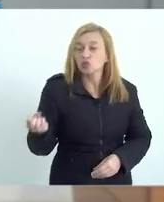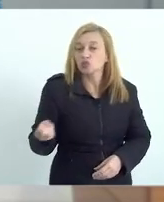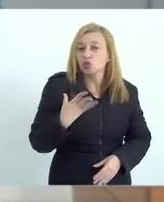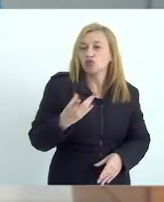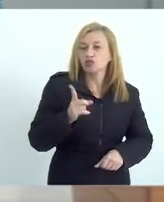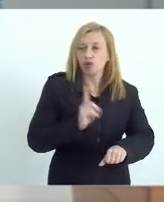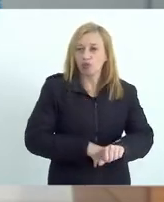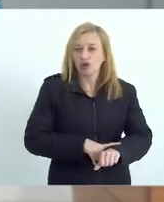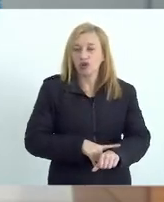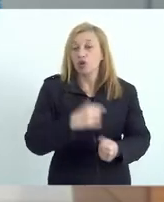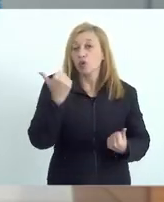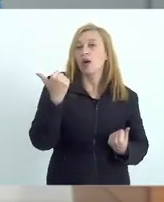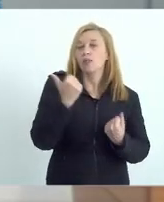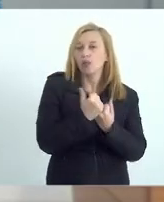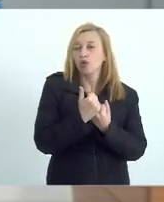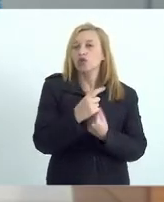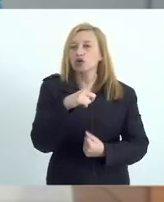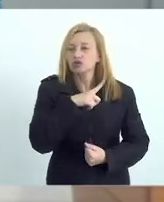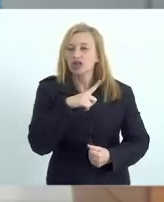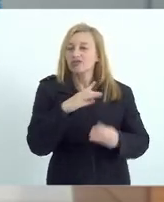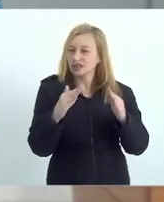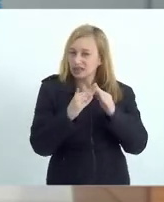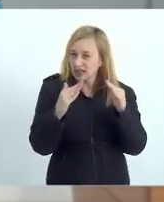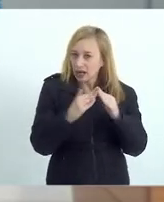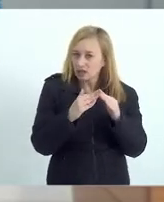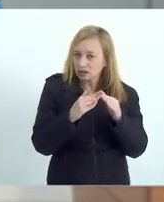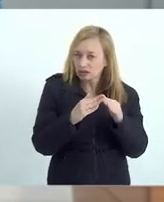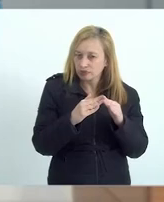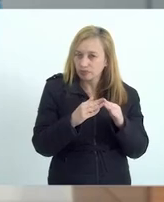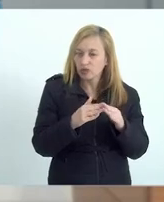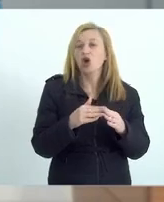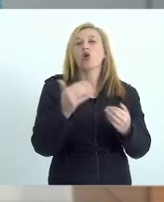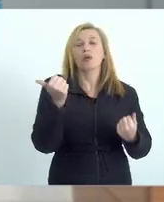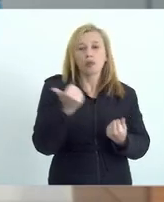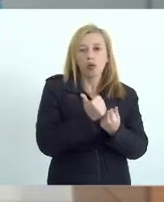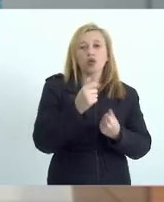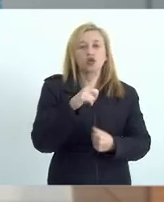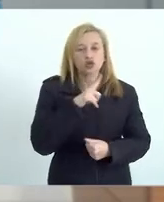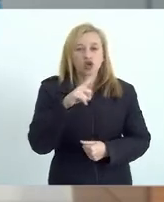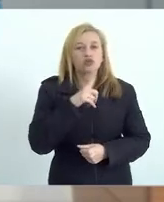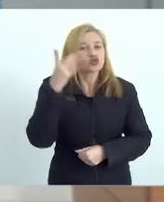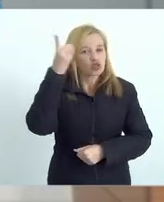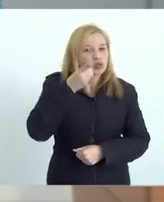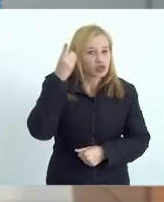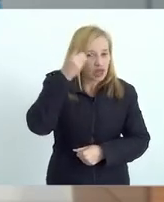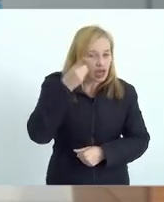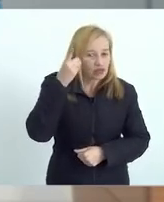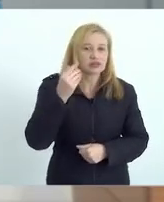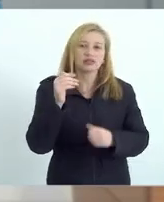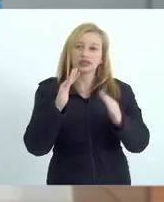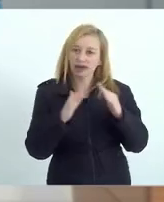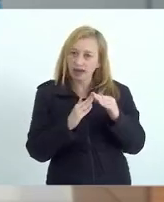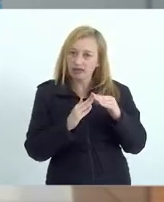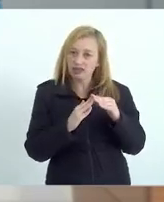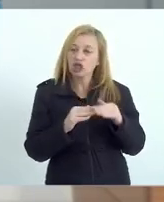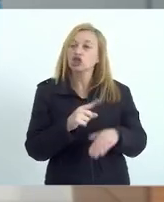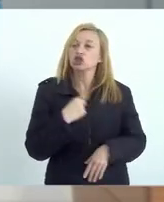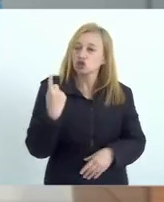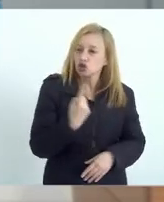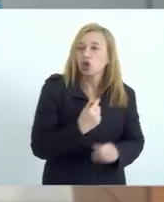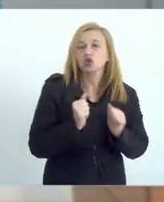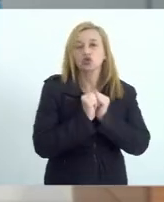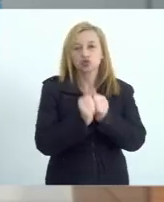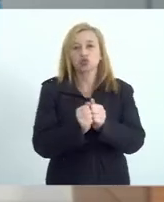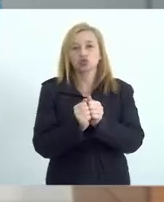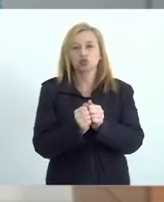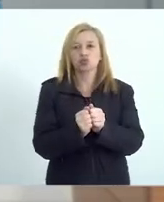um novo momento e o apoio que eu tenho dessa casa e o apoio que eu tenho dos deputados dessa casa nós